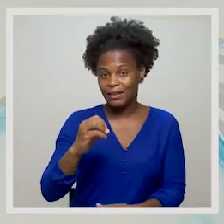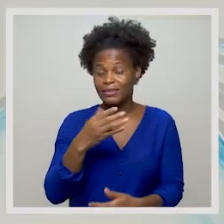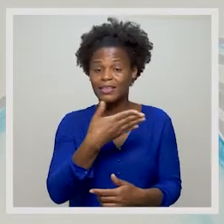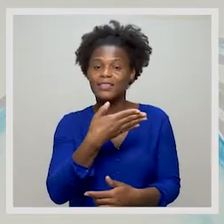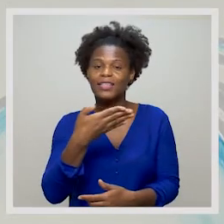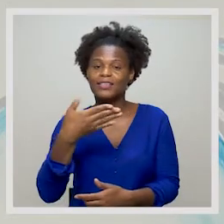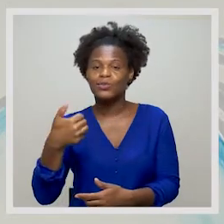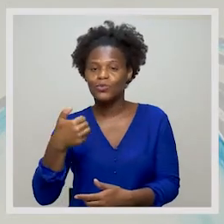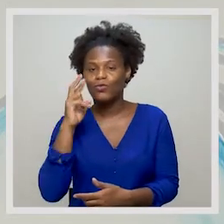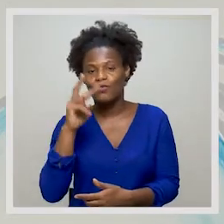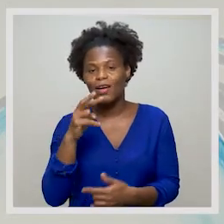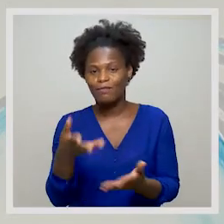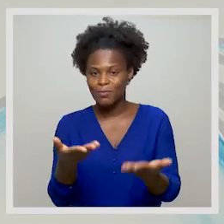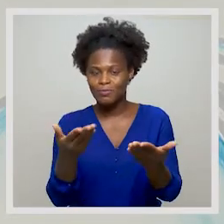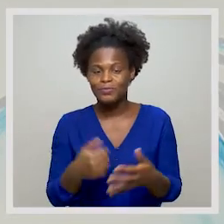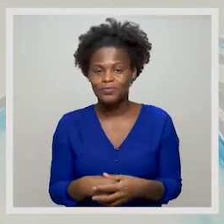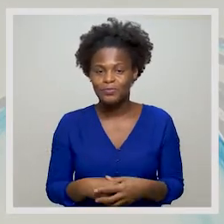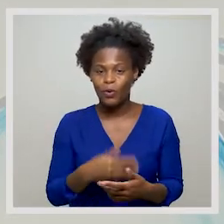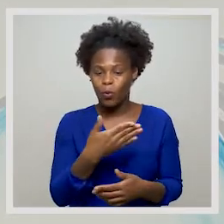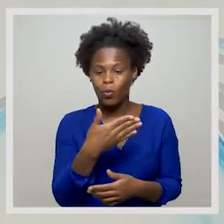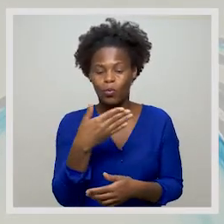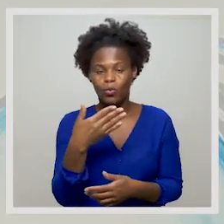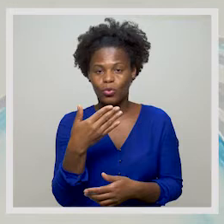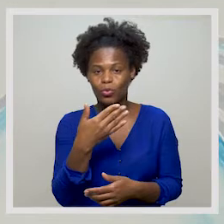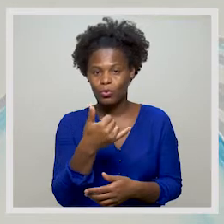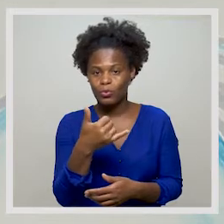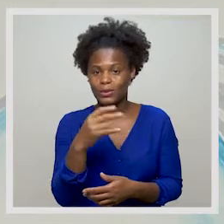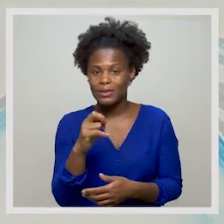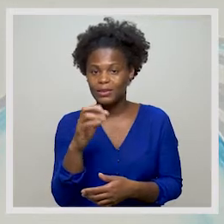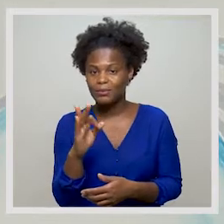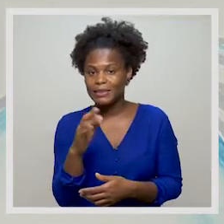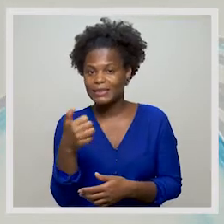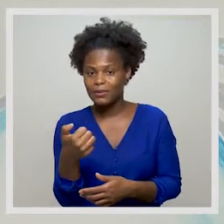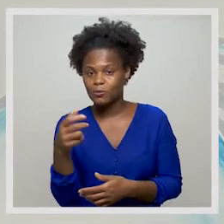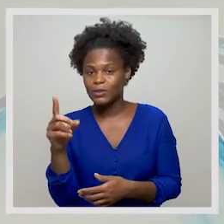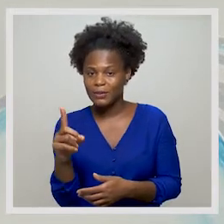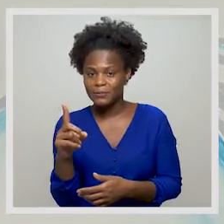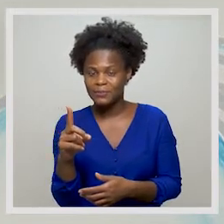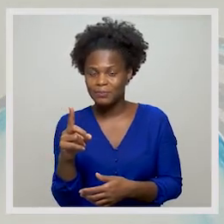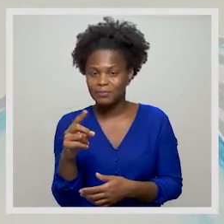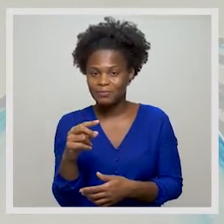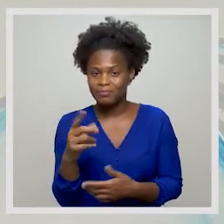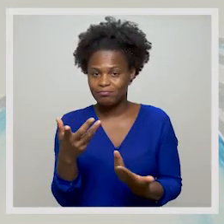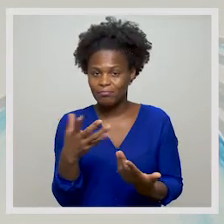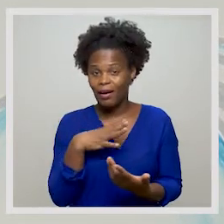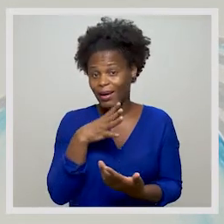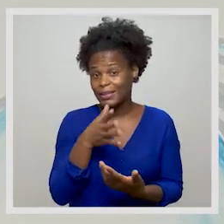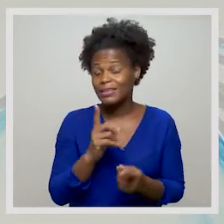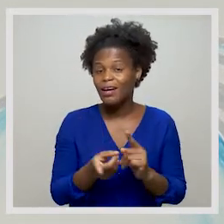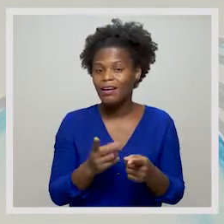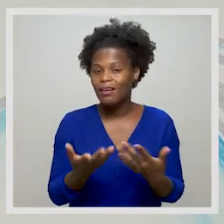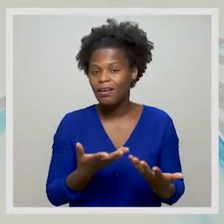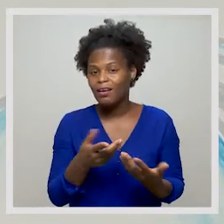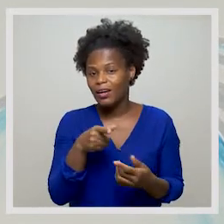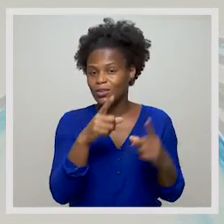170 a 175. Vamos verificar. 1, 2, 3, 4, 5, 6.